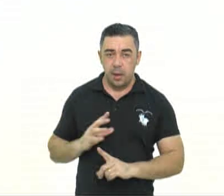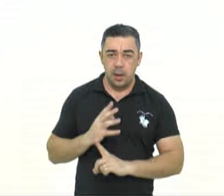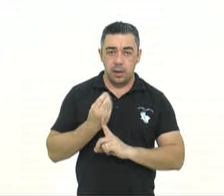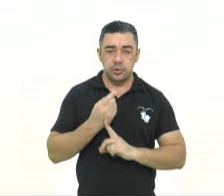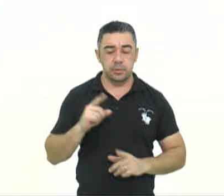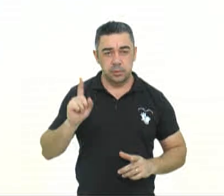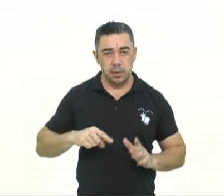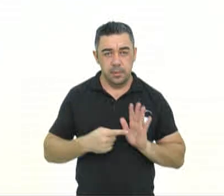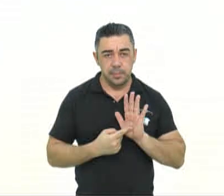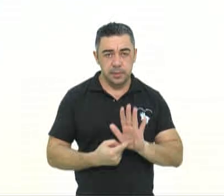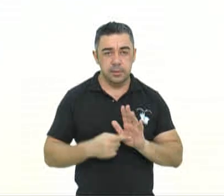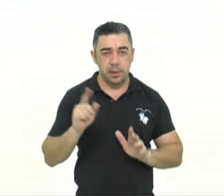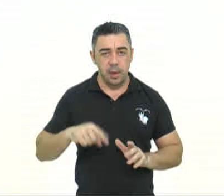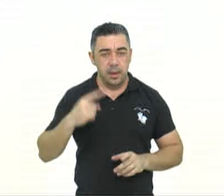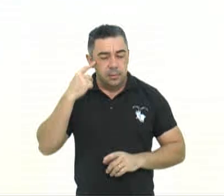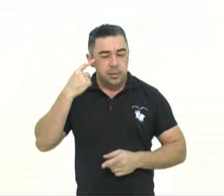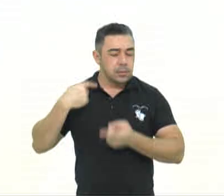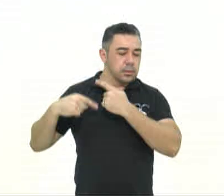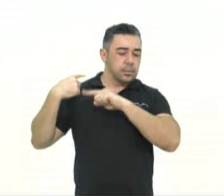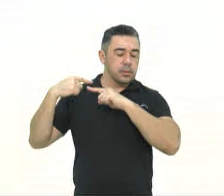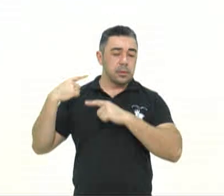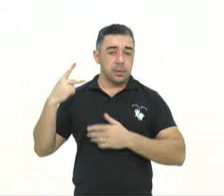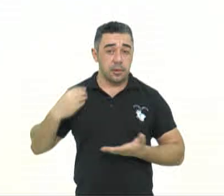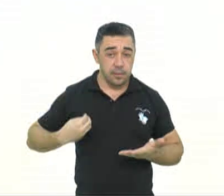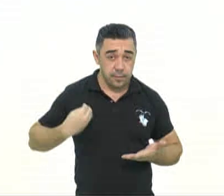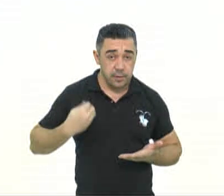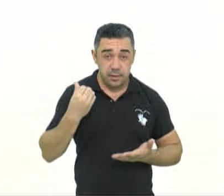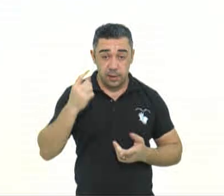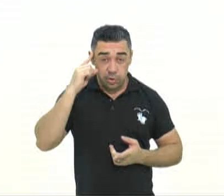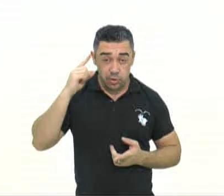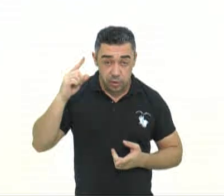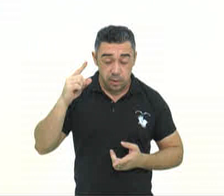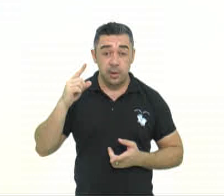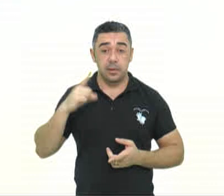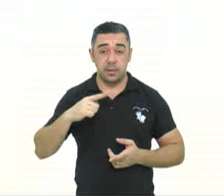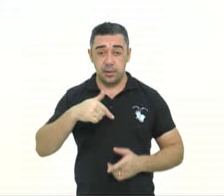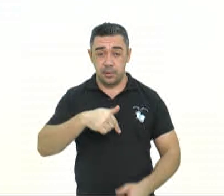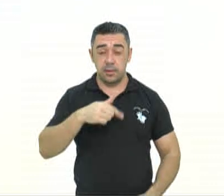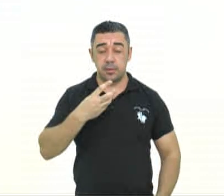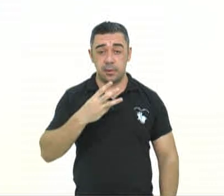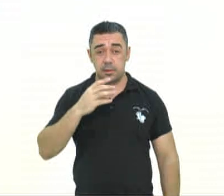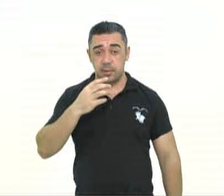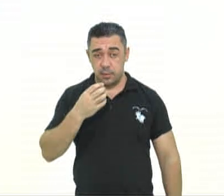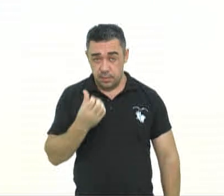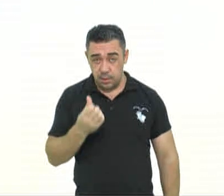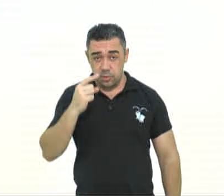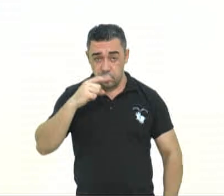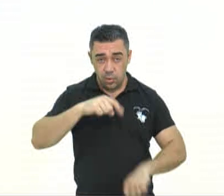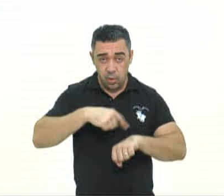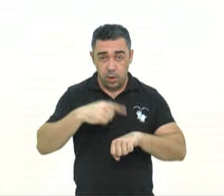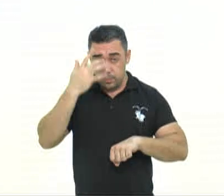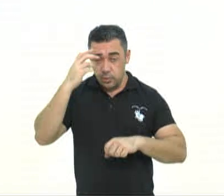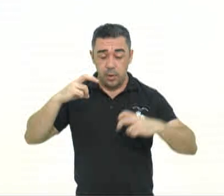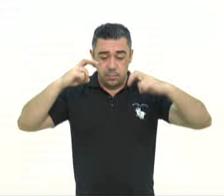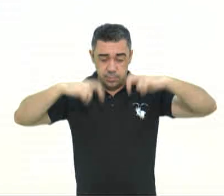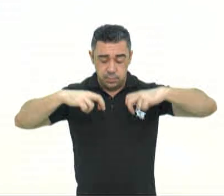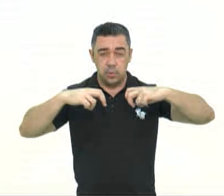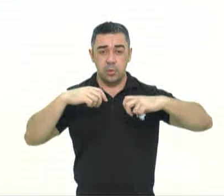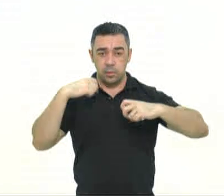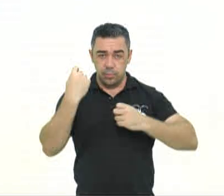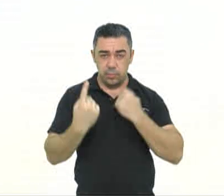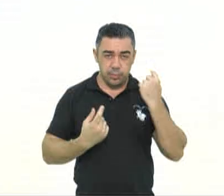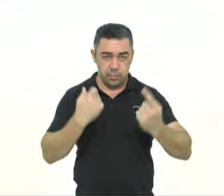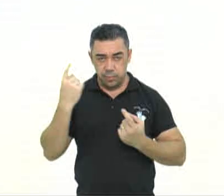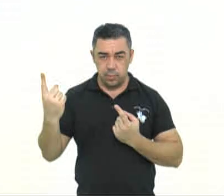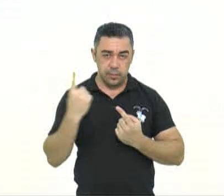Marina Abramović fez uma retrospectiva de sua carreira, 6 dias por semana, um total de 736 horas. Ela recebia visitantes um a um, trocava